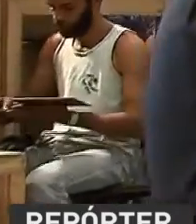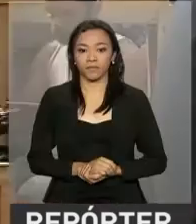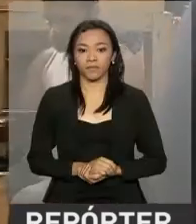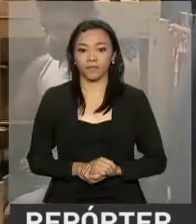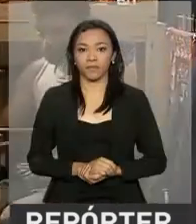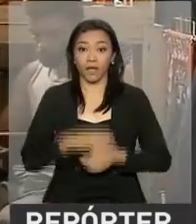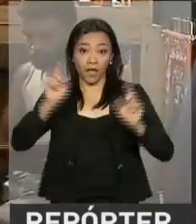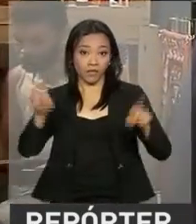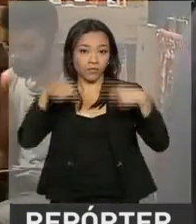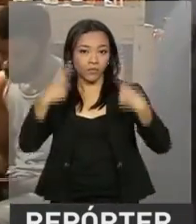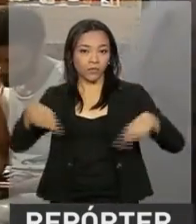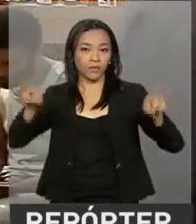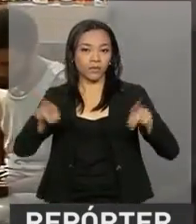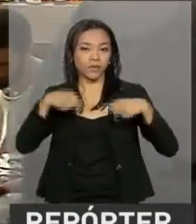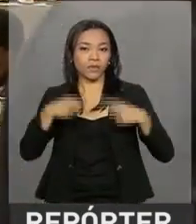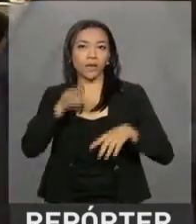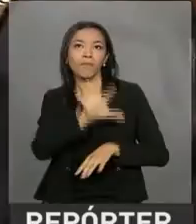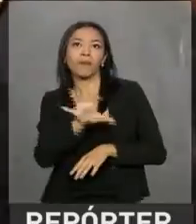música típica.